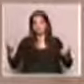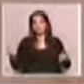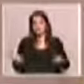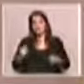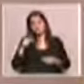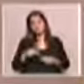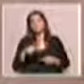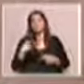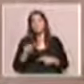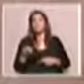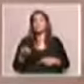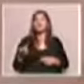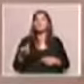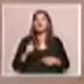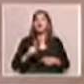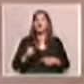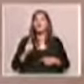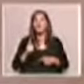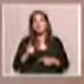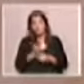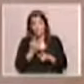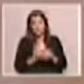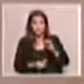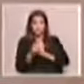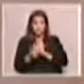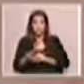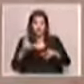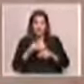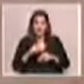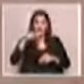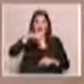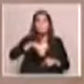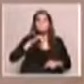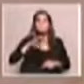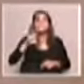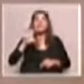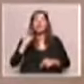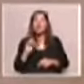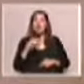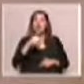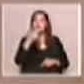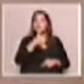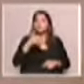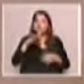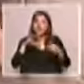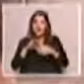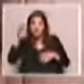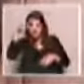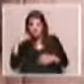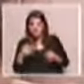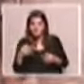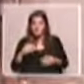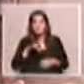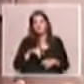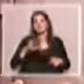aqui que entra muito a questão da inovação, a microbiologia aplicada, por exemplo, aos laticínios. Não é? De qualquer forma, estes queijos nunca